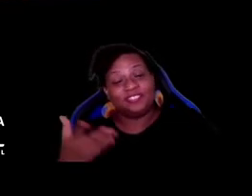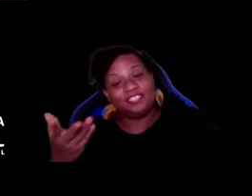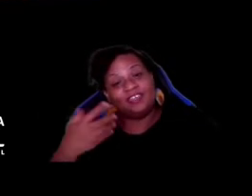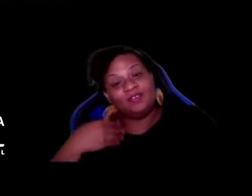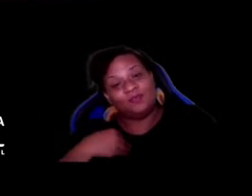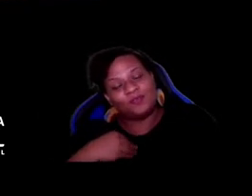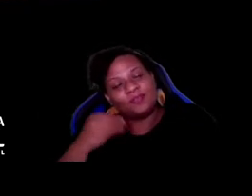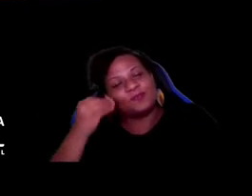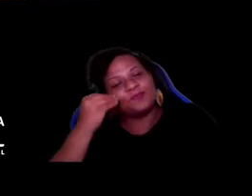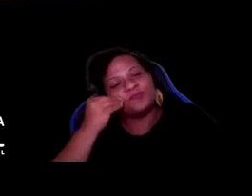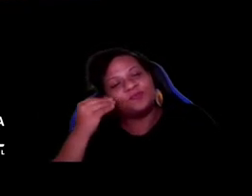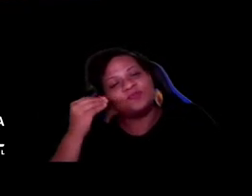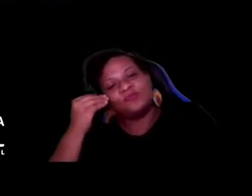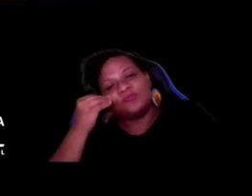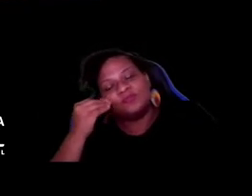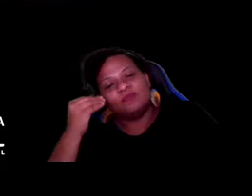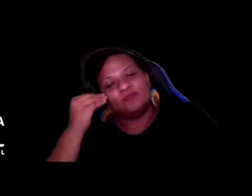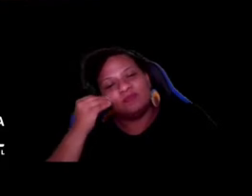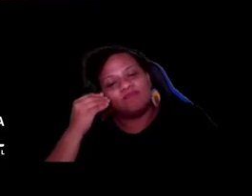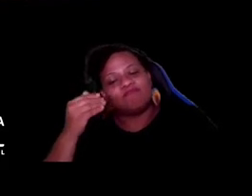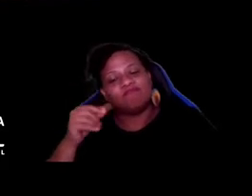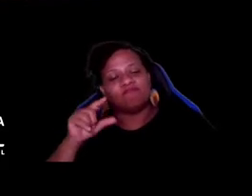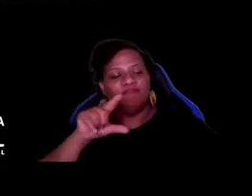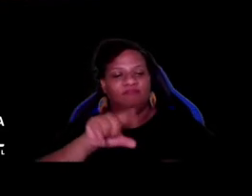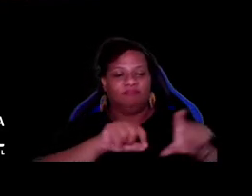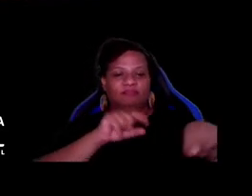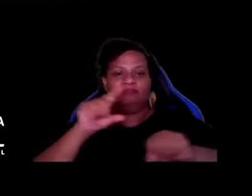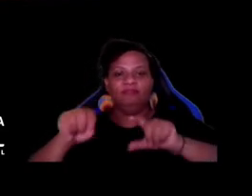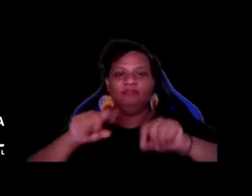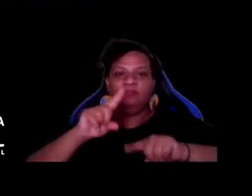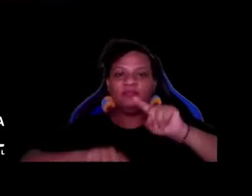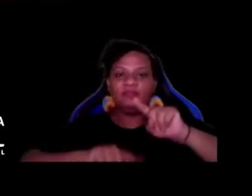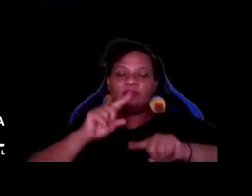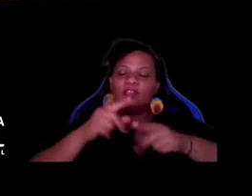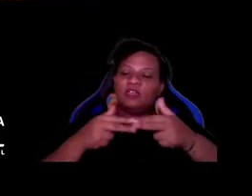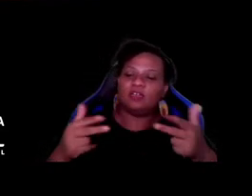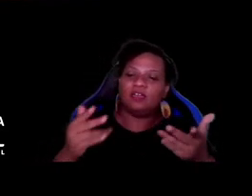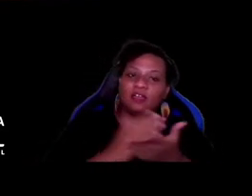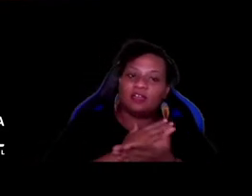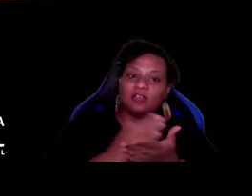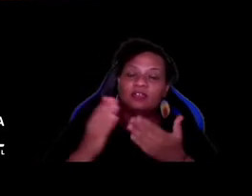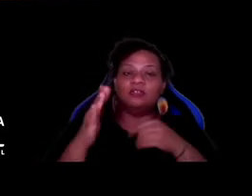né, estou buscando, né, elementos, né, conversando com